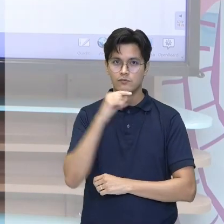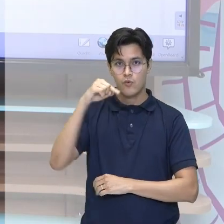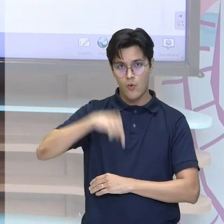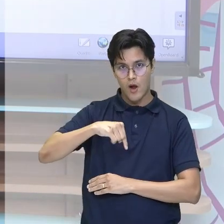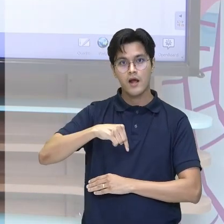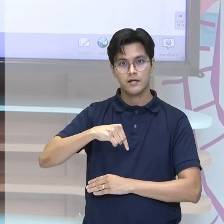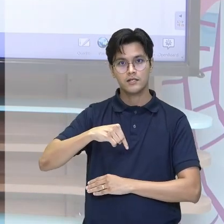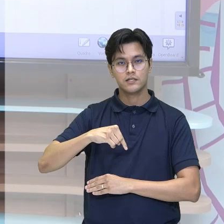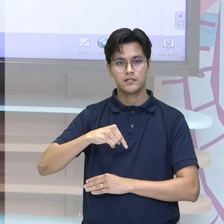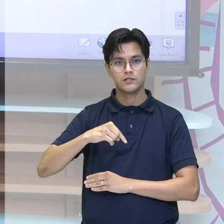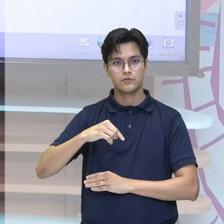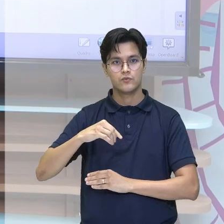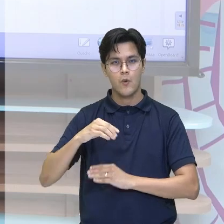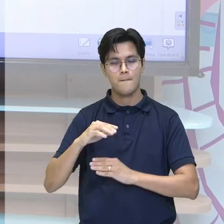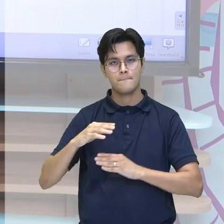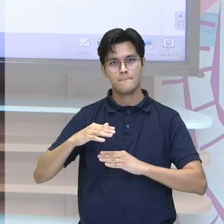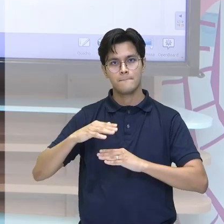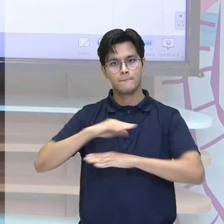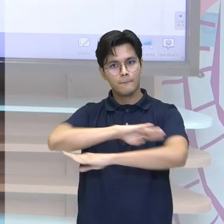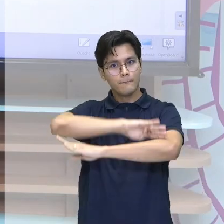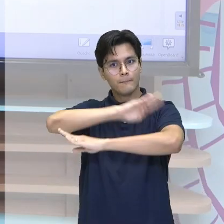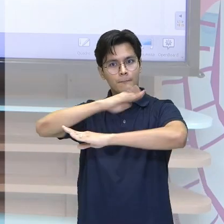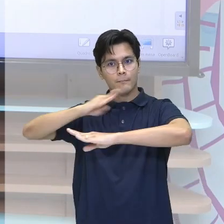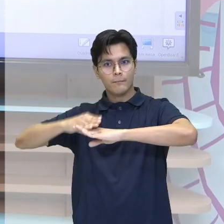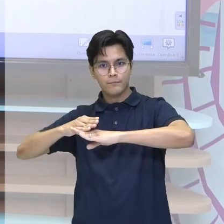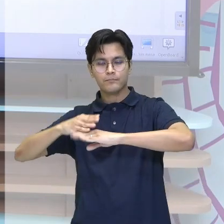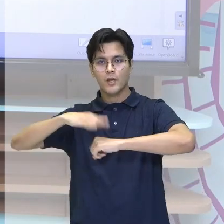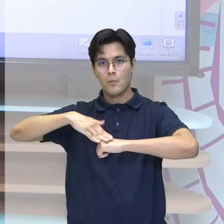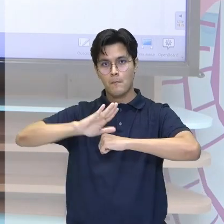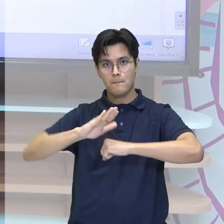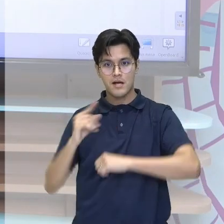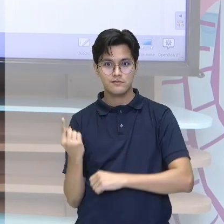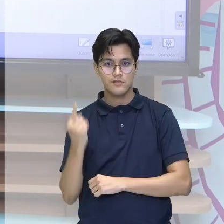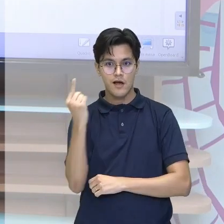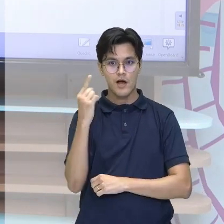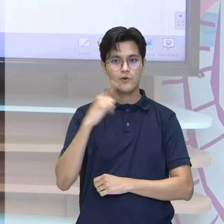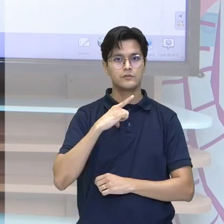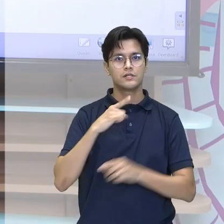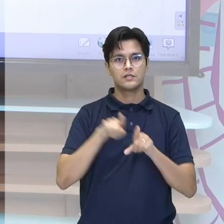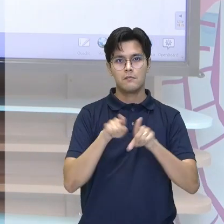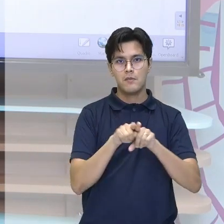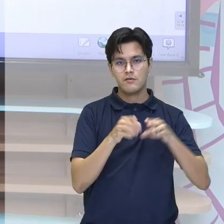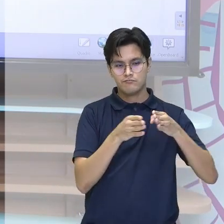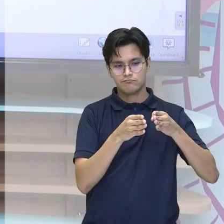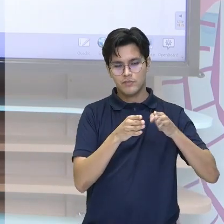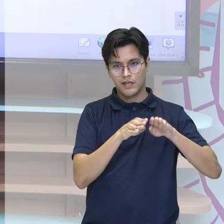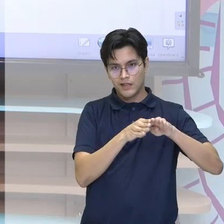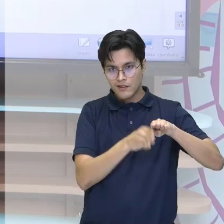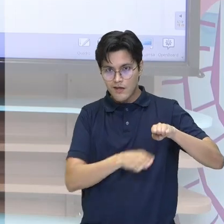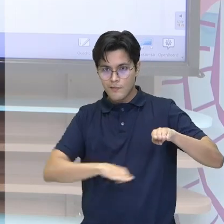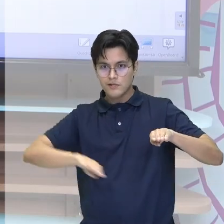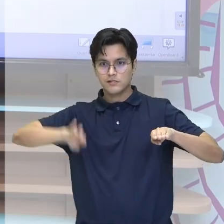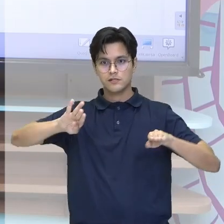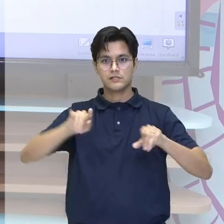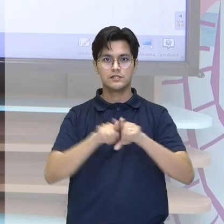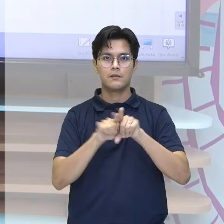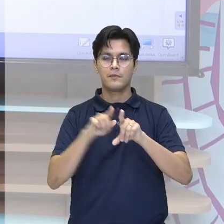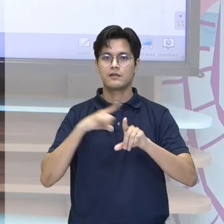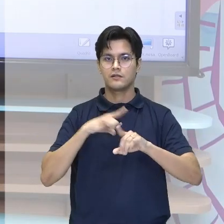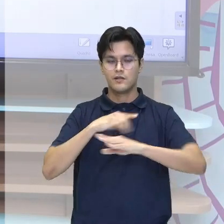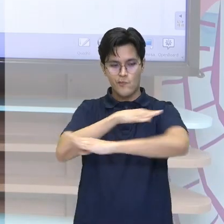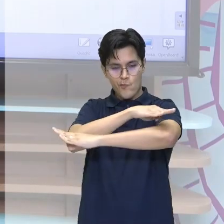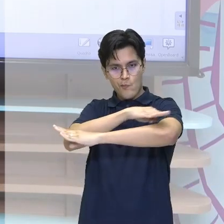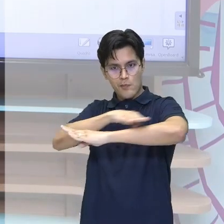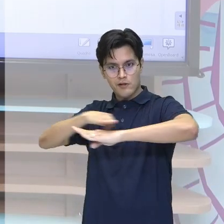relevo presentes na nossa região, né? A gente tem aí áreas de depressões e também algumas áreas de planícies, né? E ali